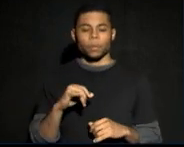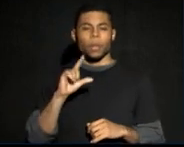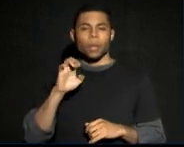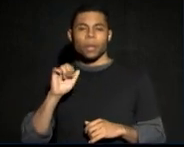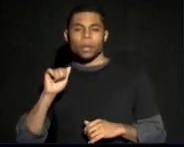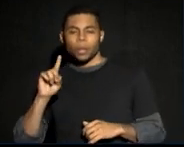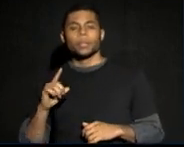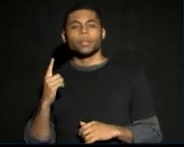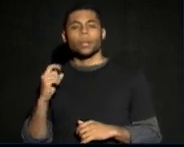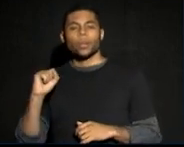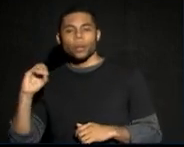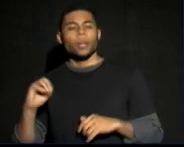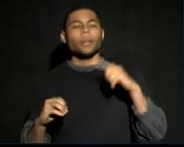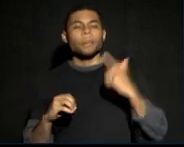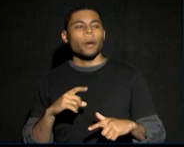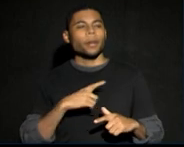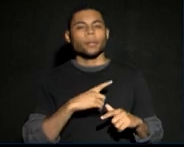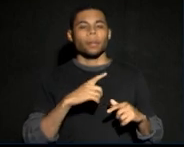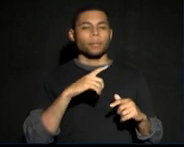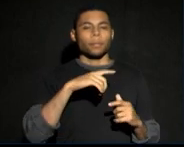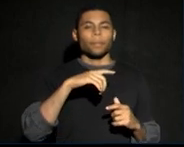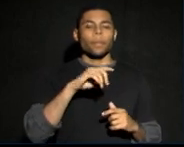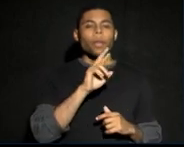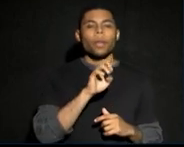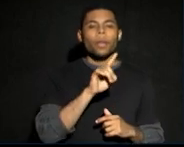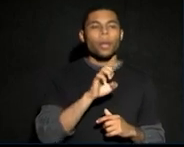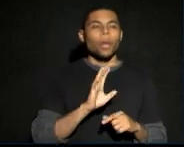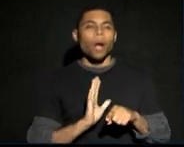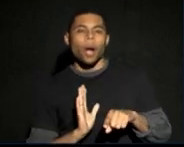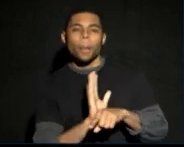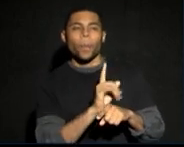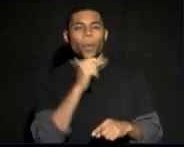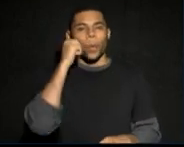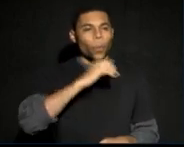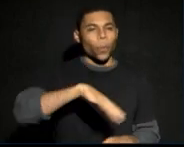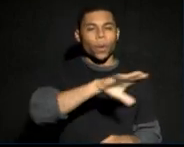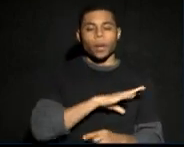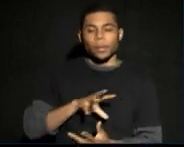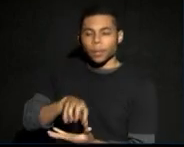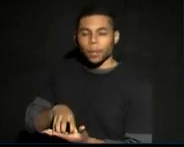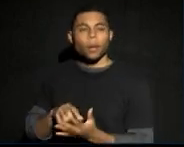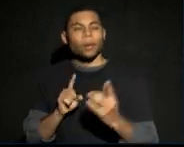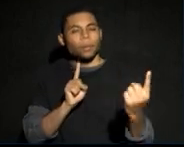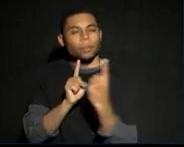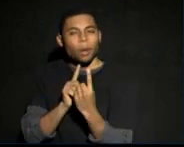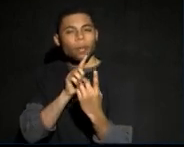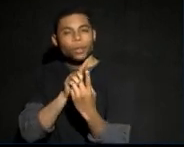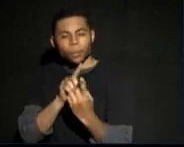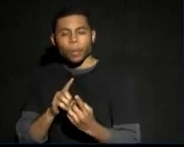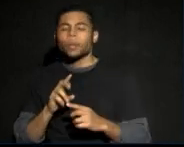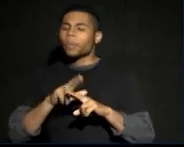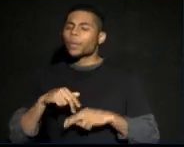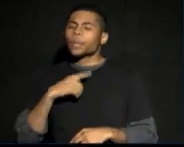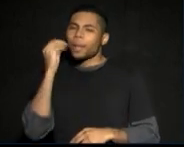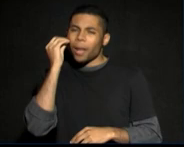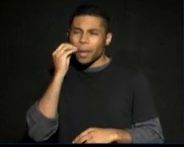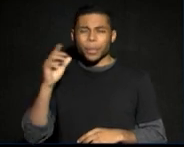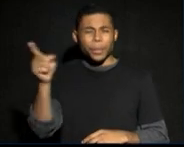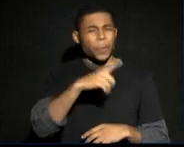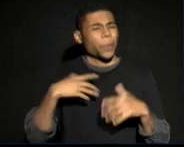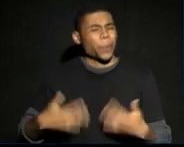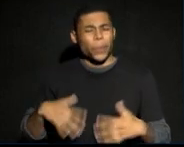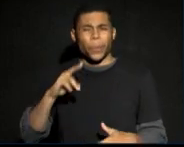180 divulgação das redes de delegacia de apoio de a mulher de centrais de acolhimento e os testes foram muito